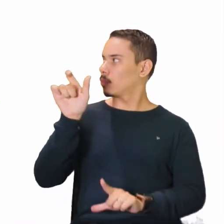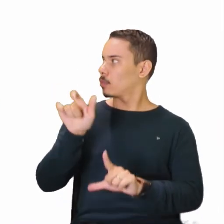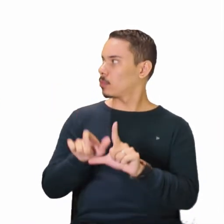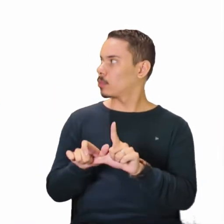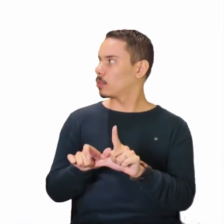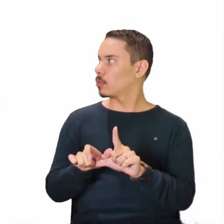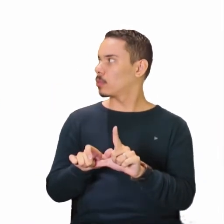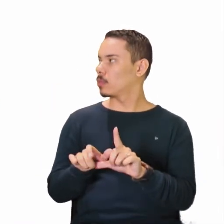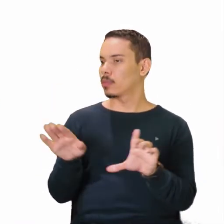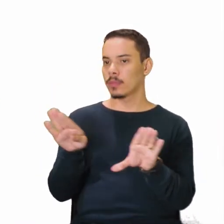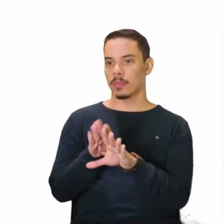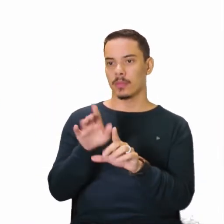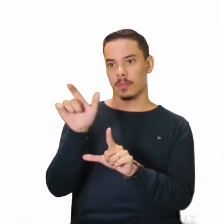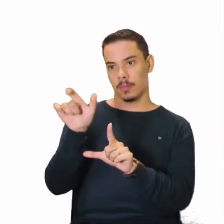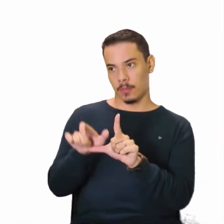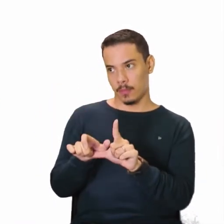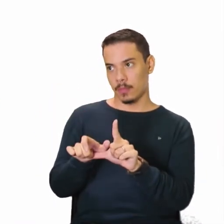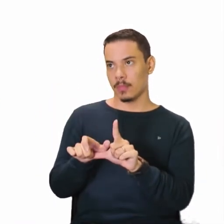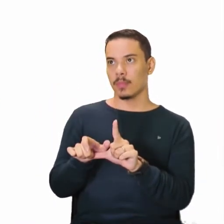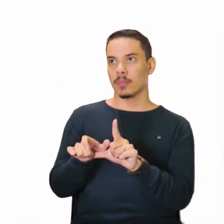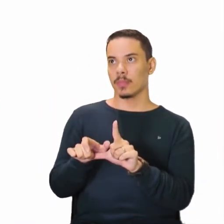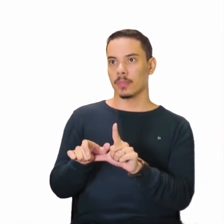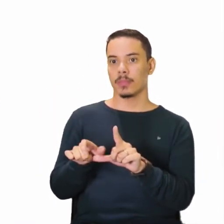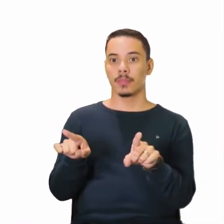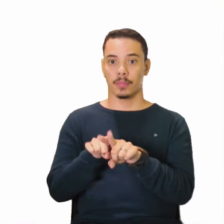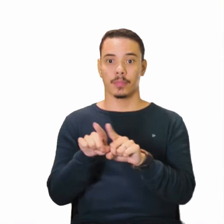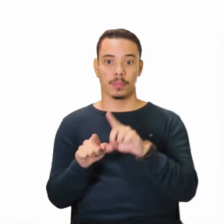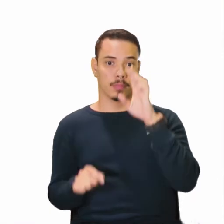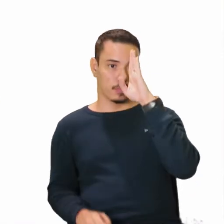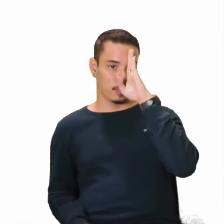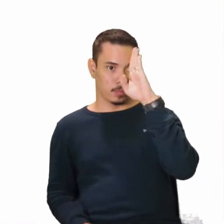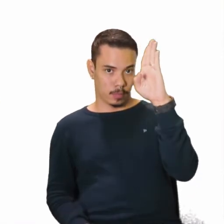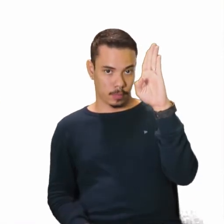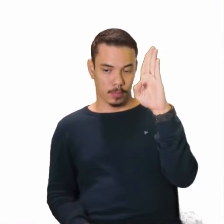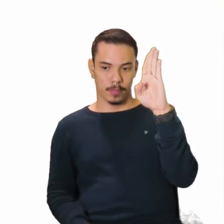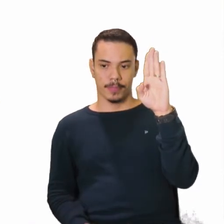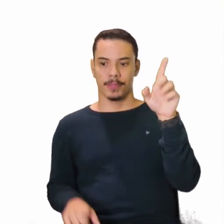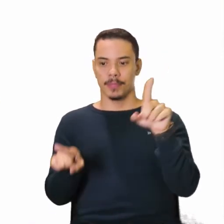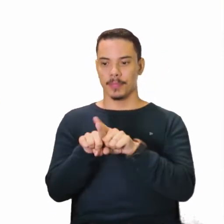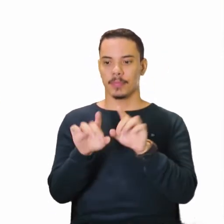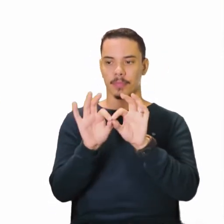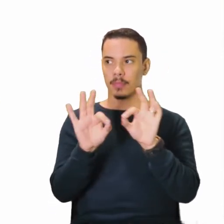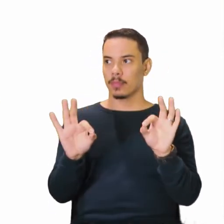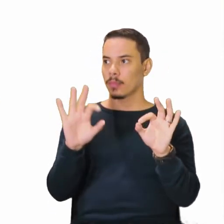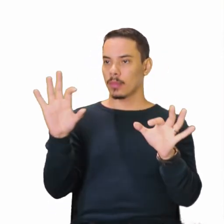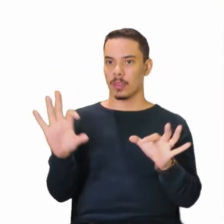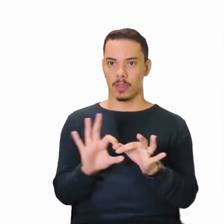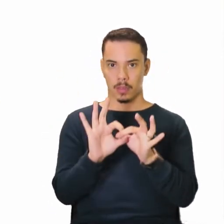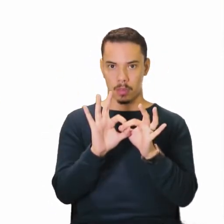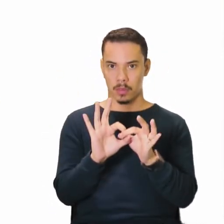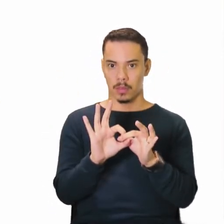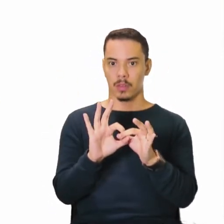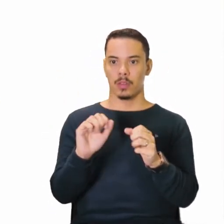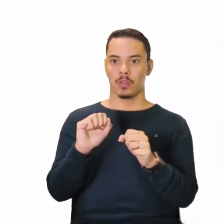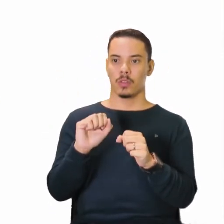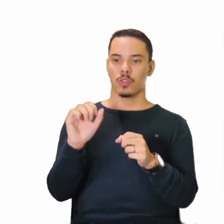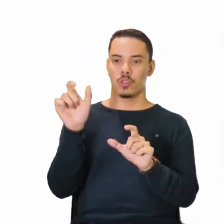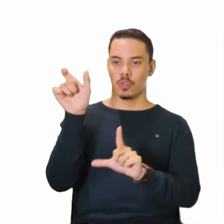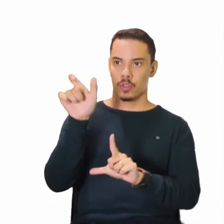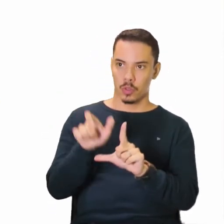né? Ou seja, vai ter a oração principal e a oração subordinada vai ter função de sujeito,